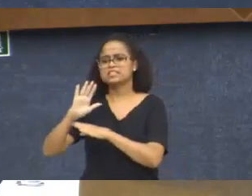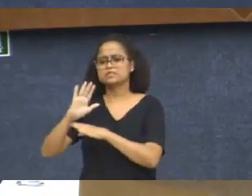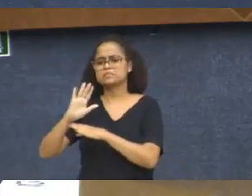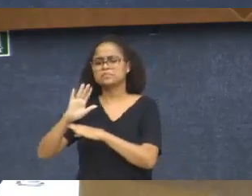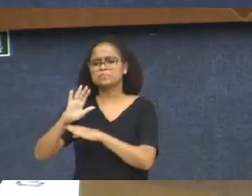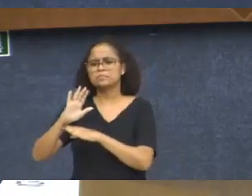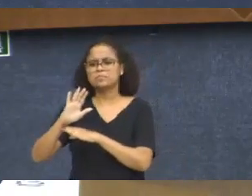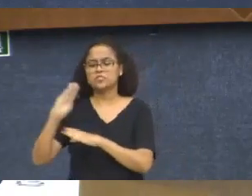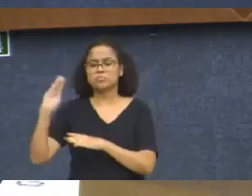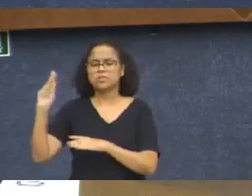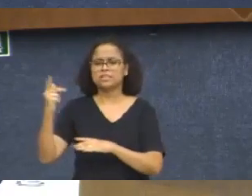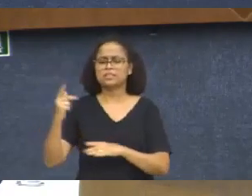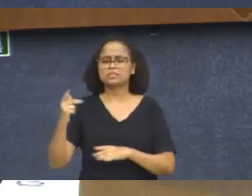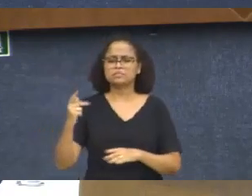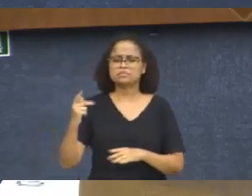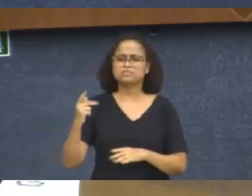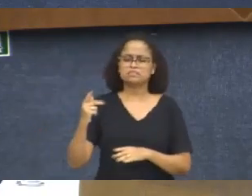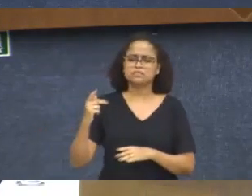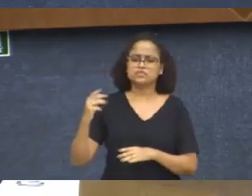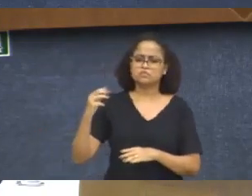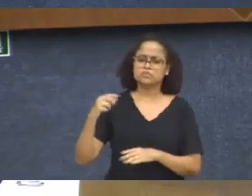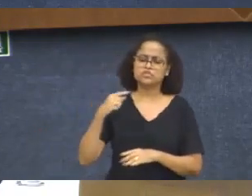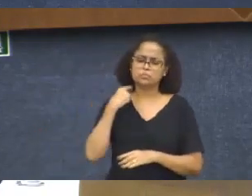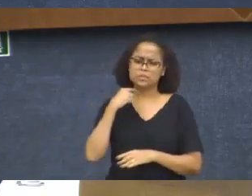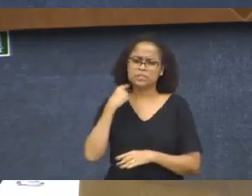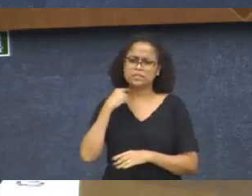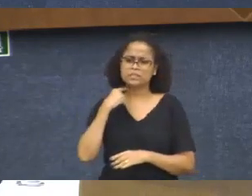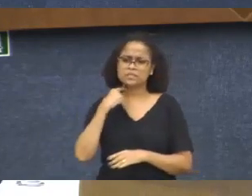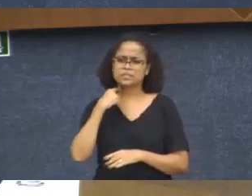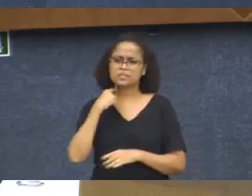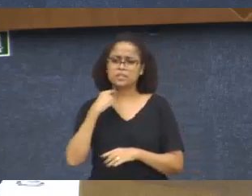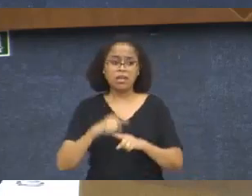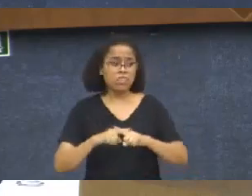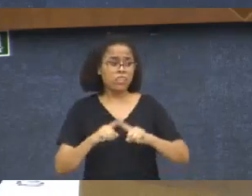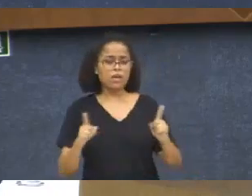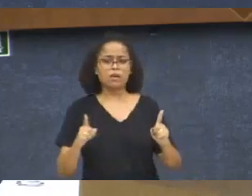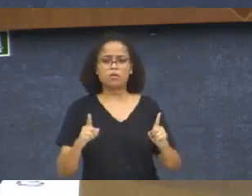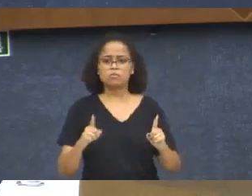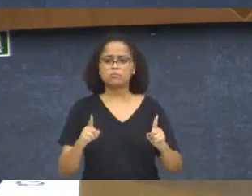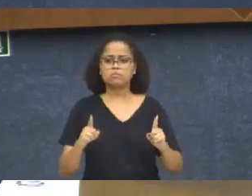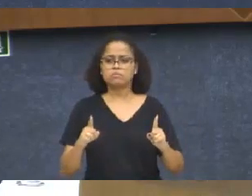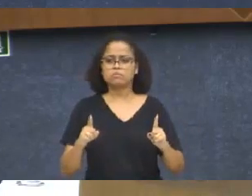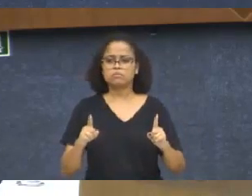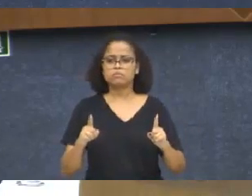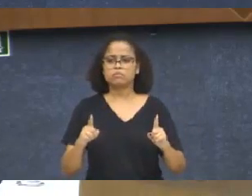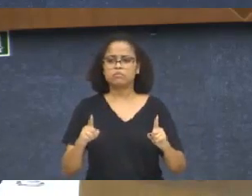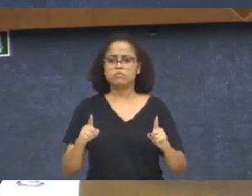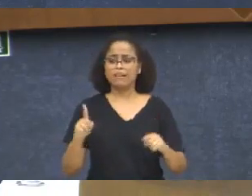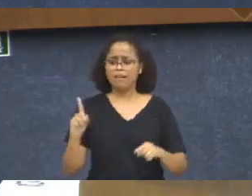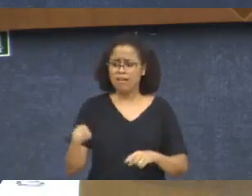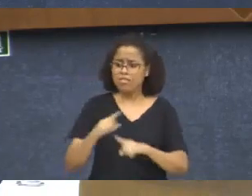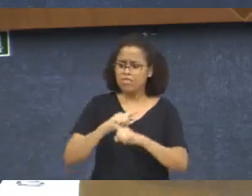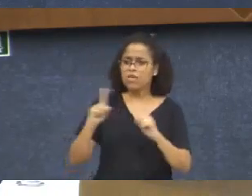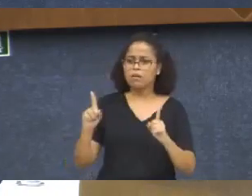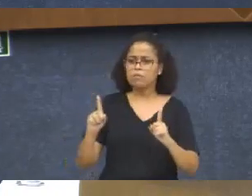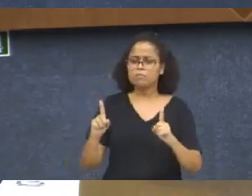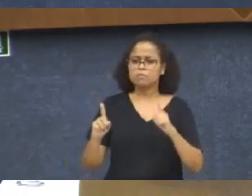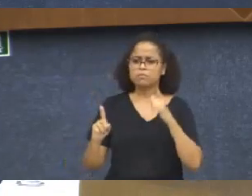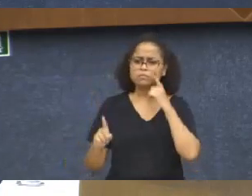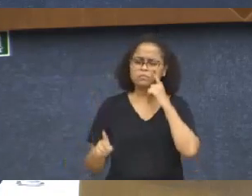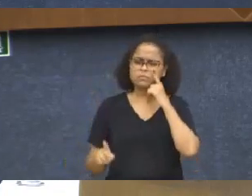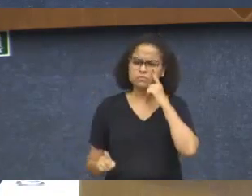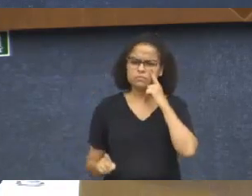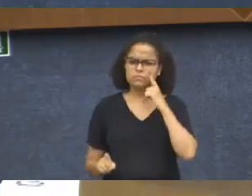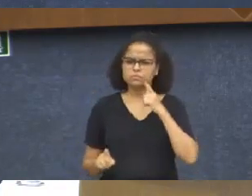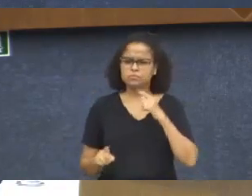nós dissermos não a determinado assunto, é não. E não deve ter o Poder